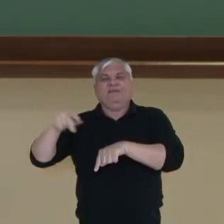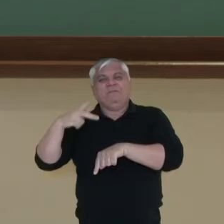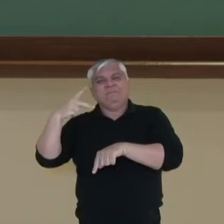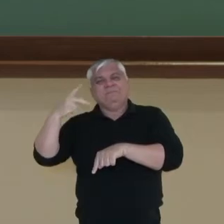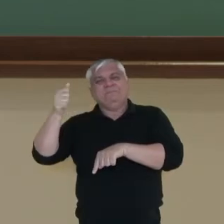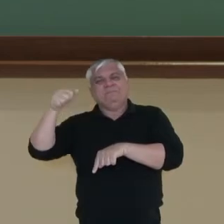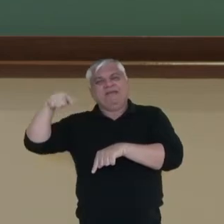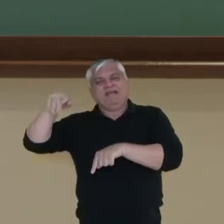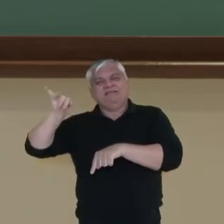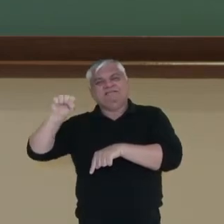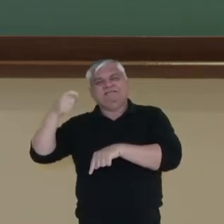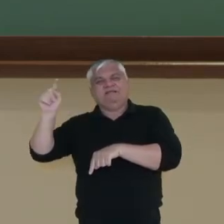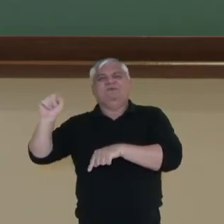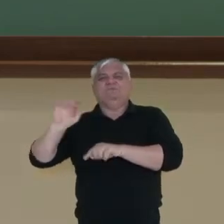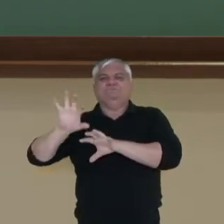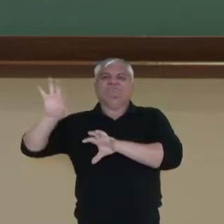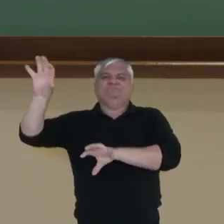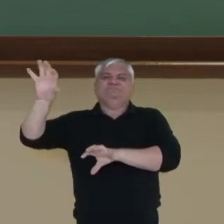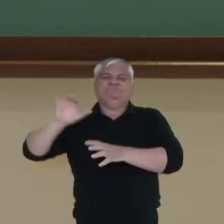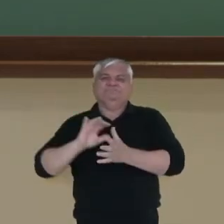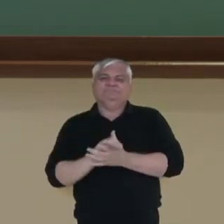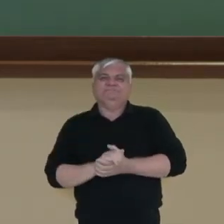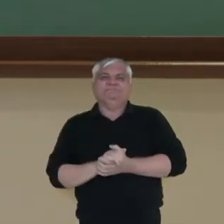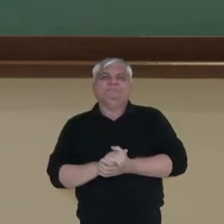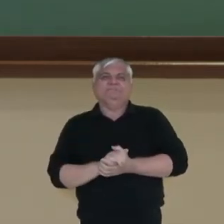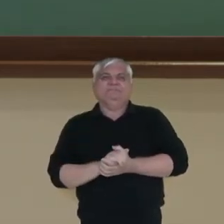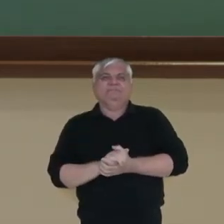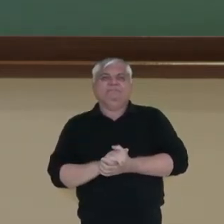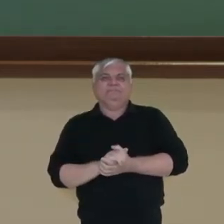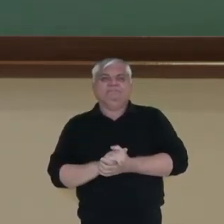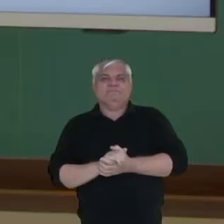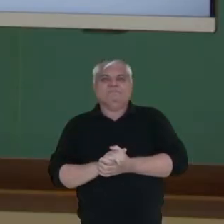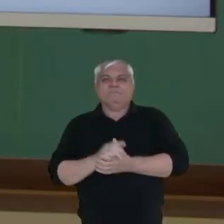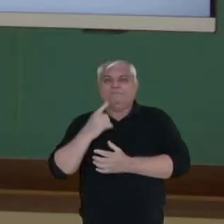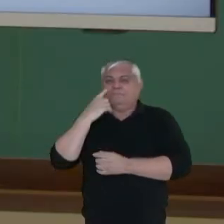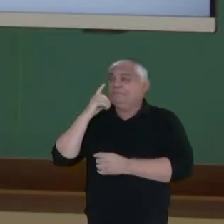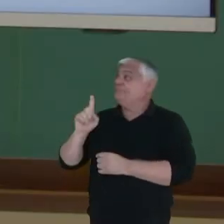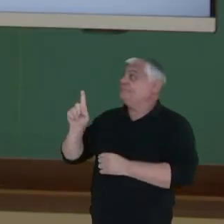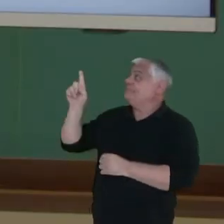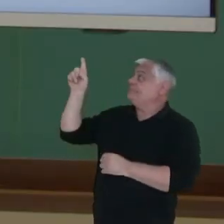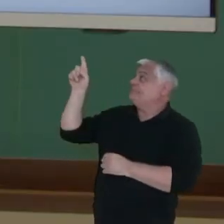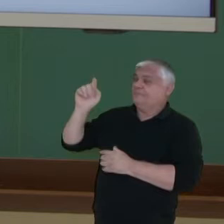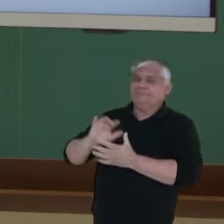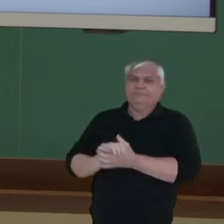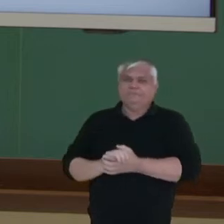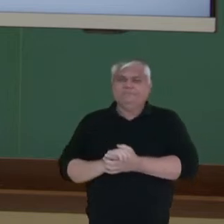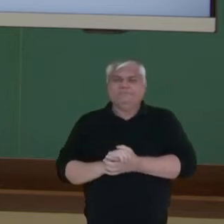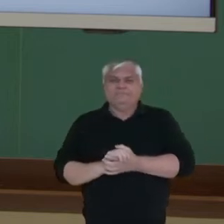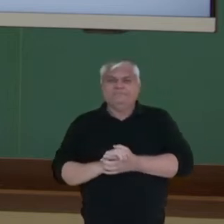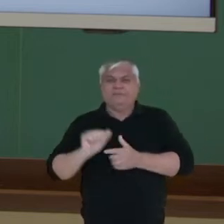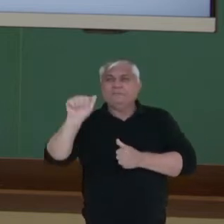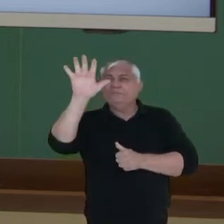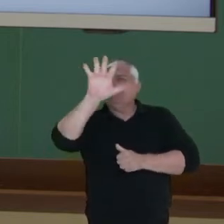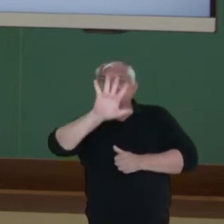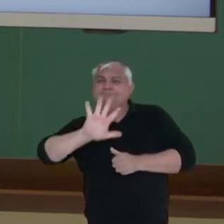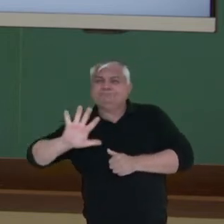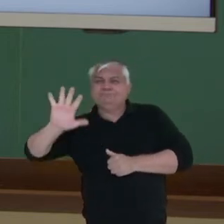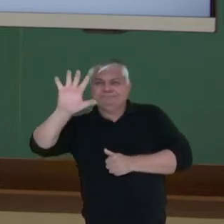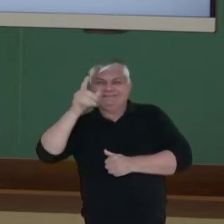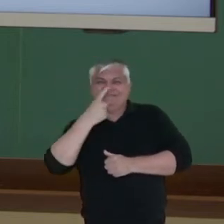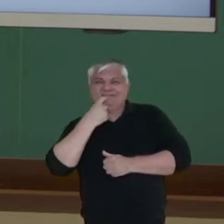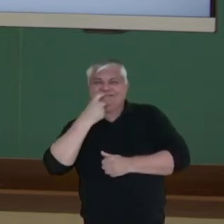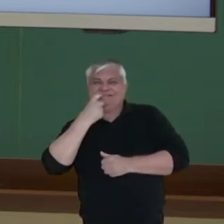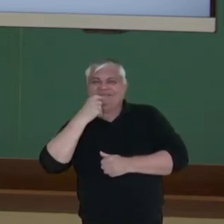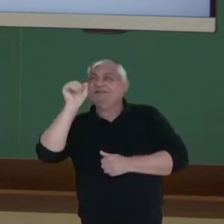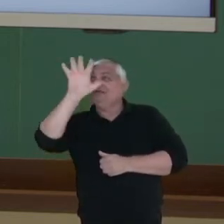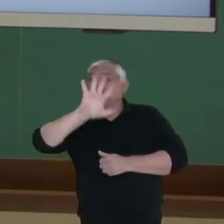e o oriental. Beleza? Nós vamos ter aqui nesse mapa a forma com que era a